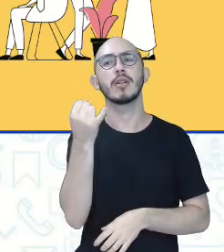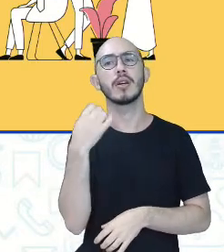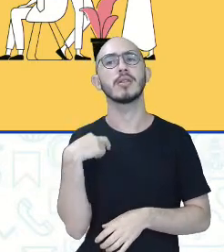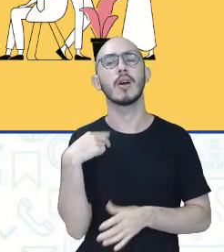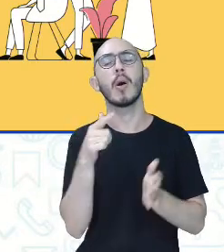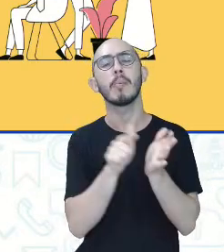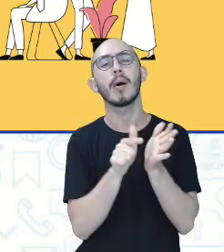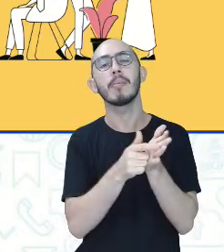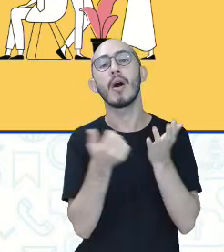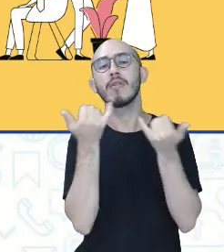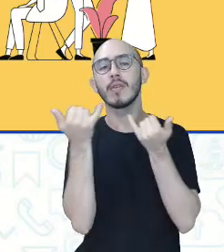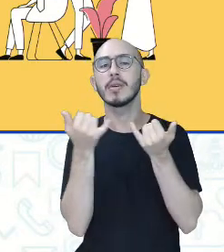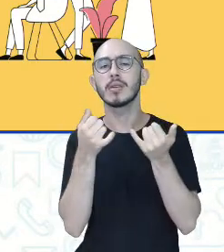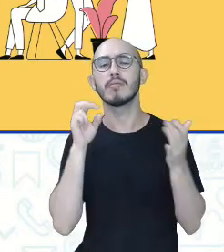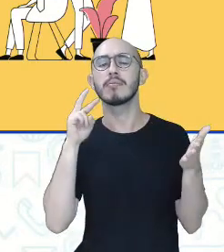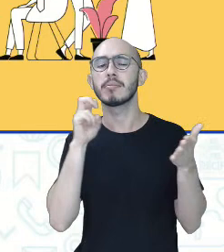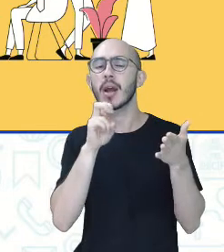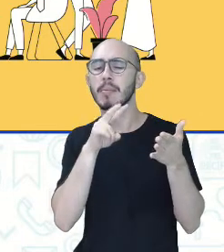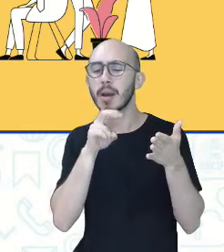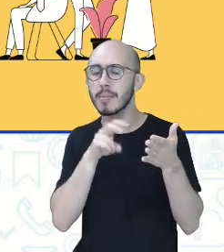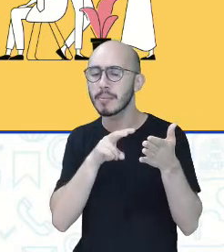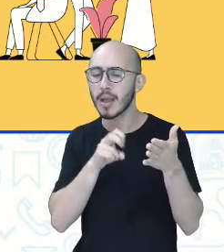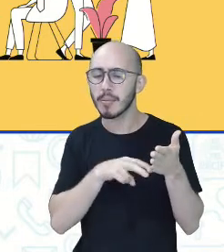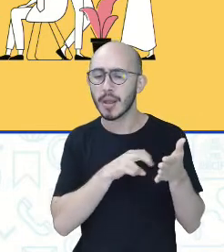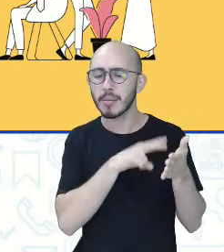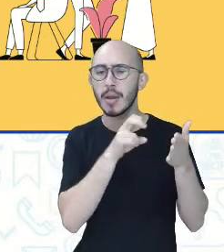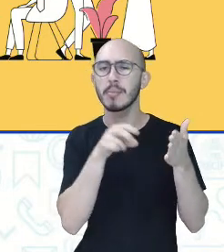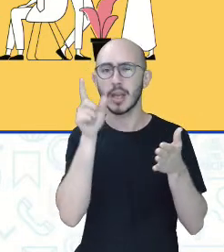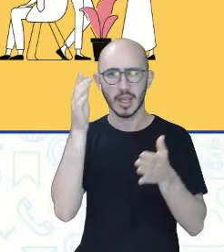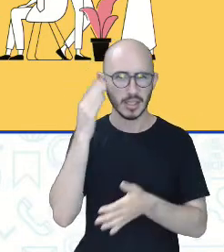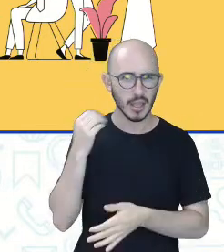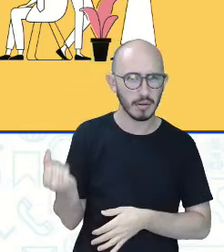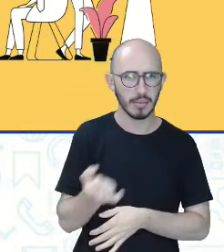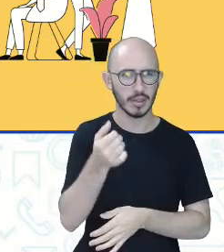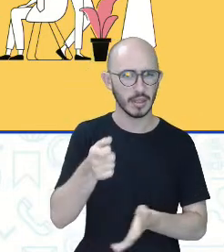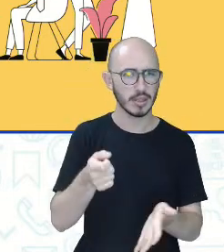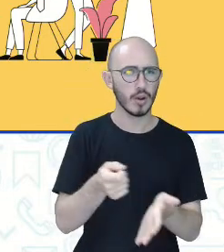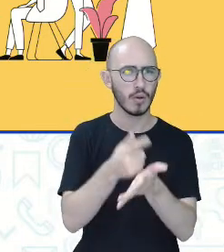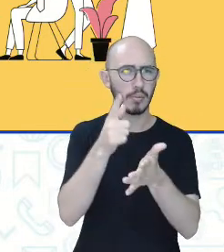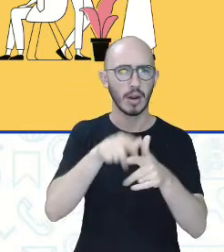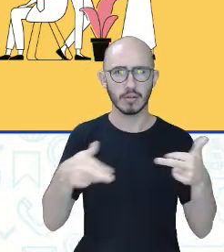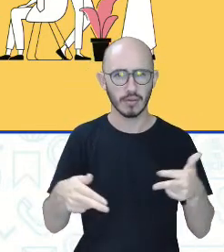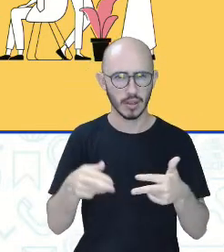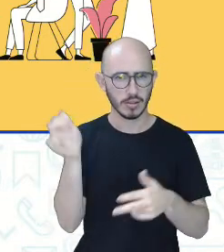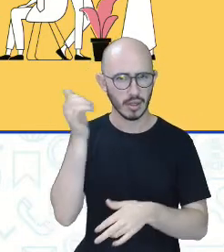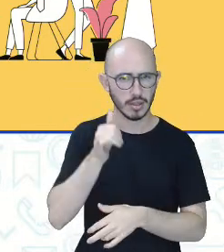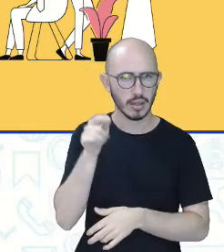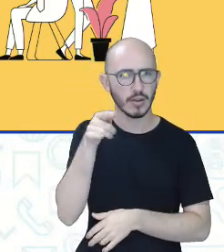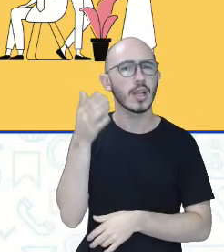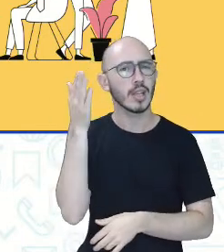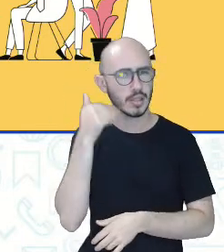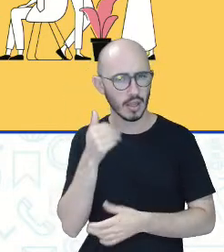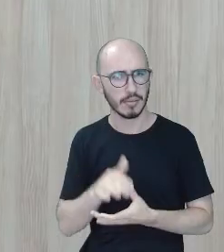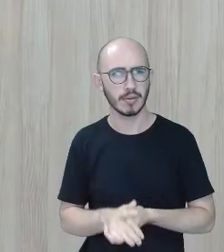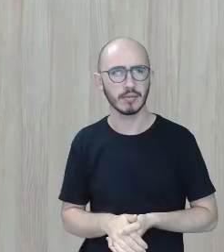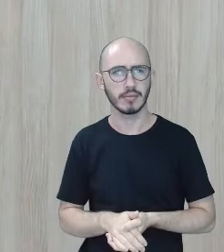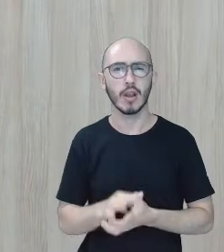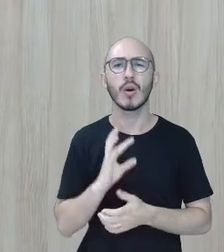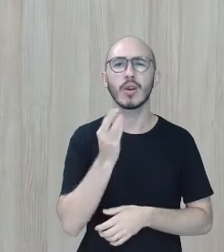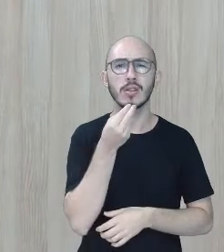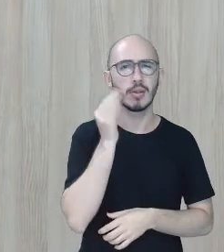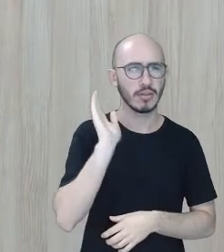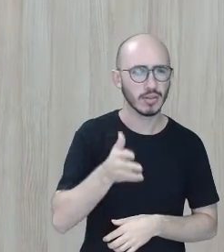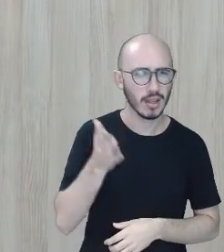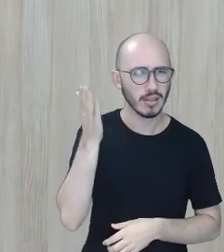de observar os selos de etiquetagem ao comprar um eletrodoméstico, sim ou não? Vocês tinham esse